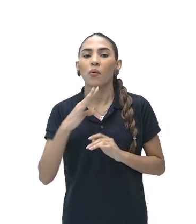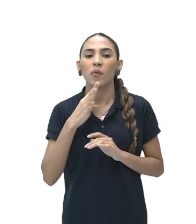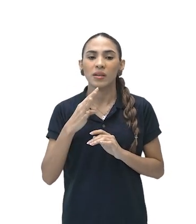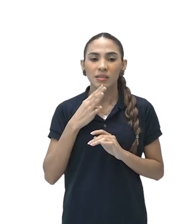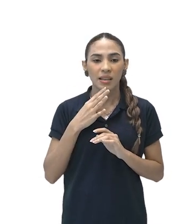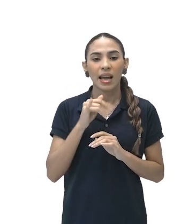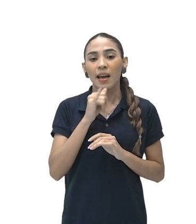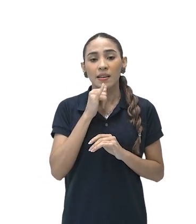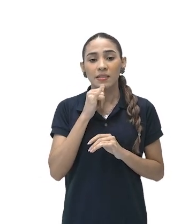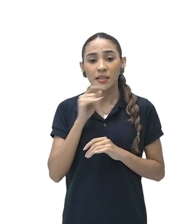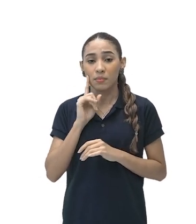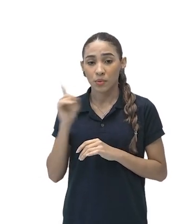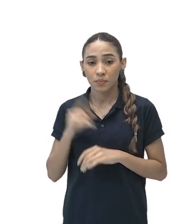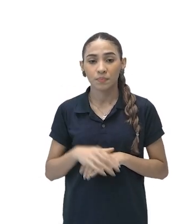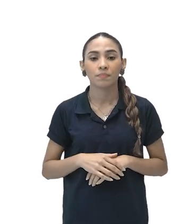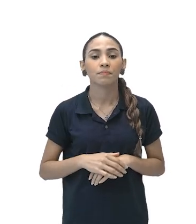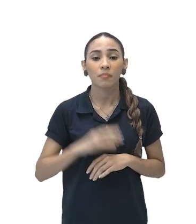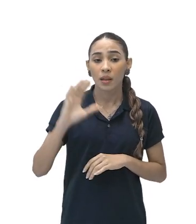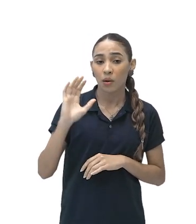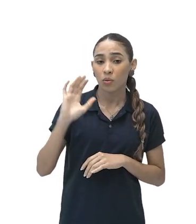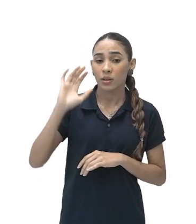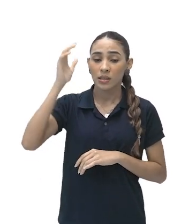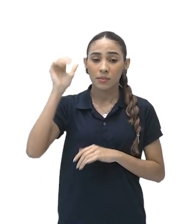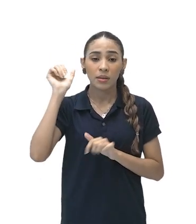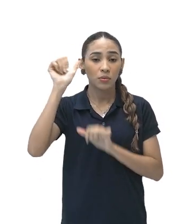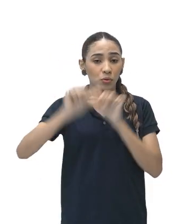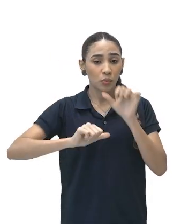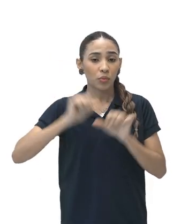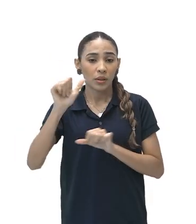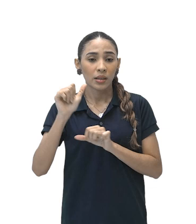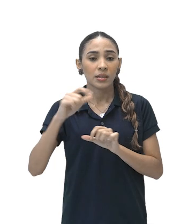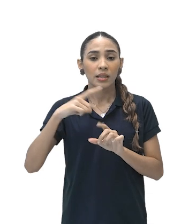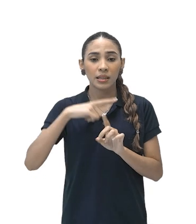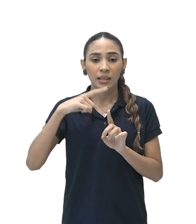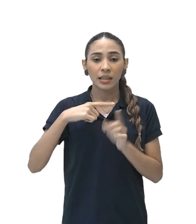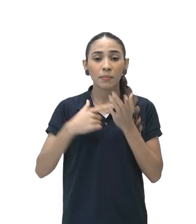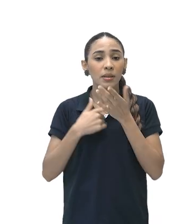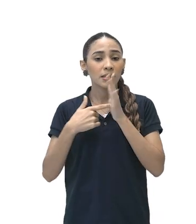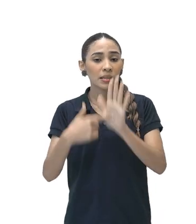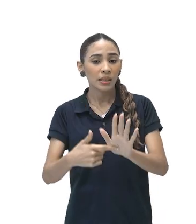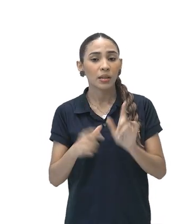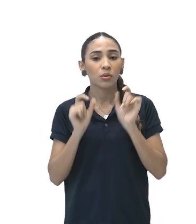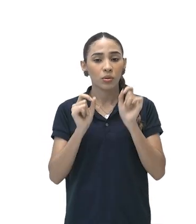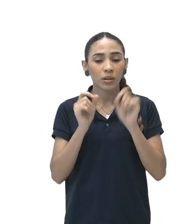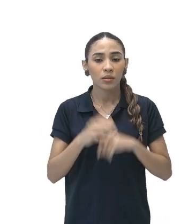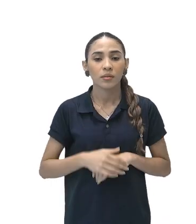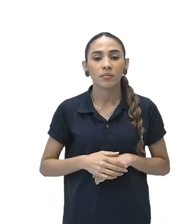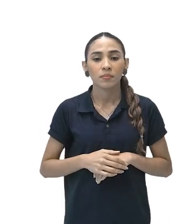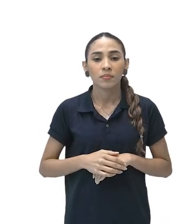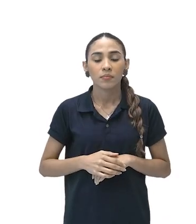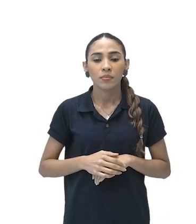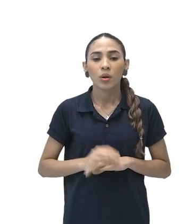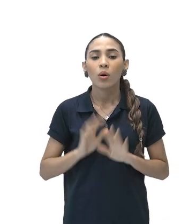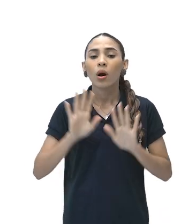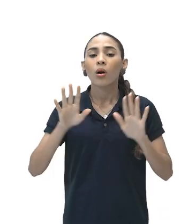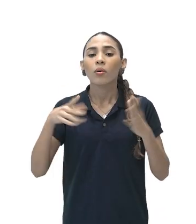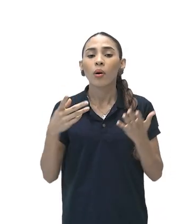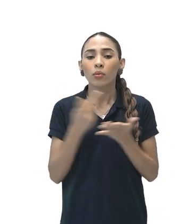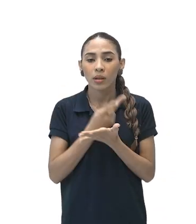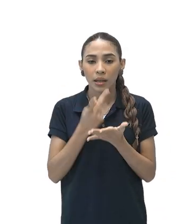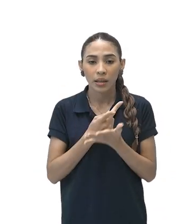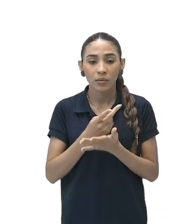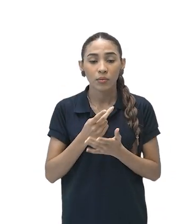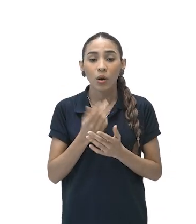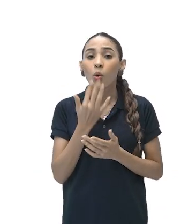nosso exemplo aí. Os recentes acontecimentos climáticos têm mostrado que... Professora, onde é que está o erro? Olhem só